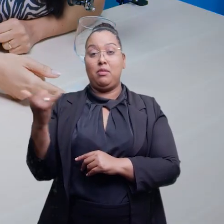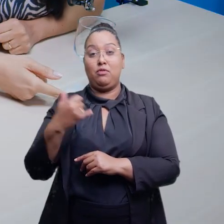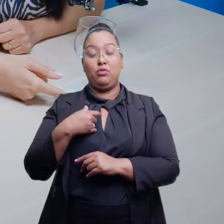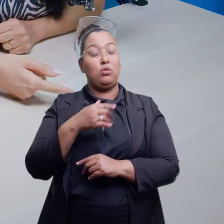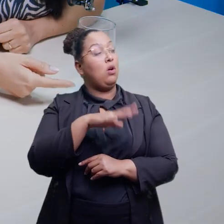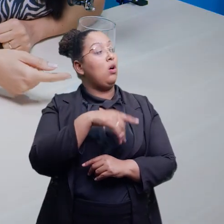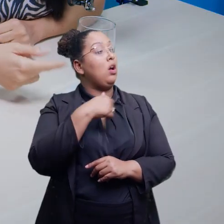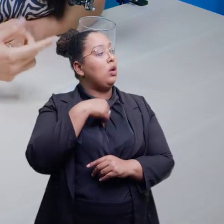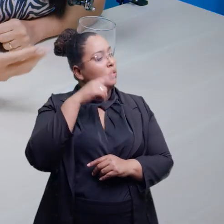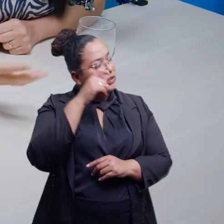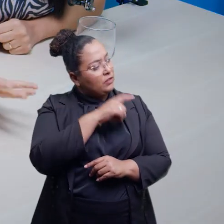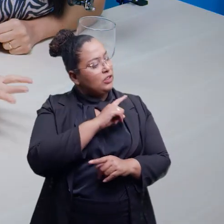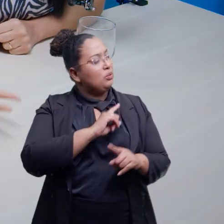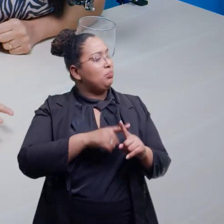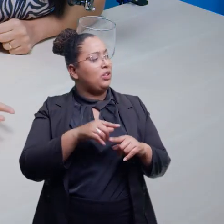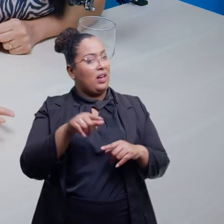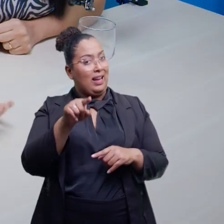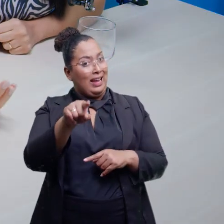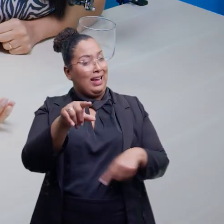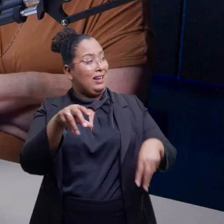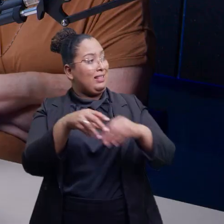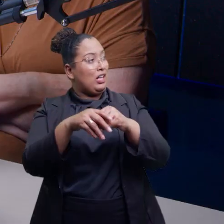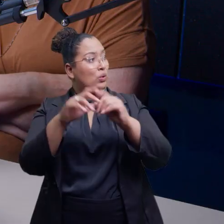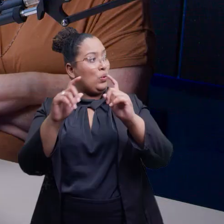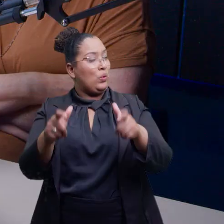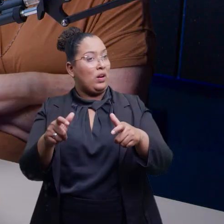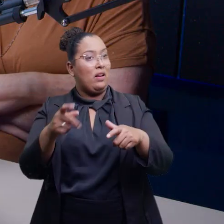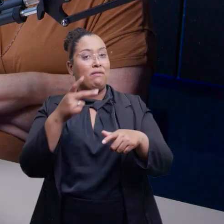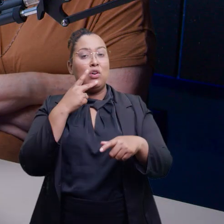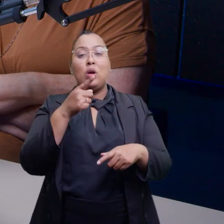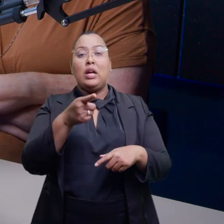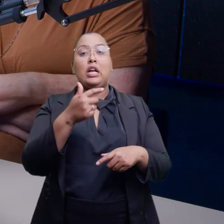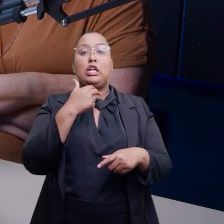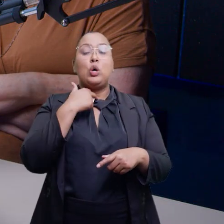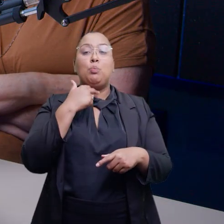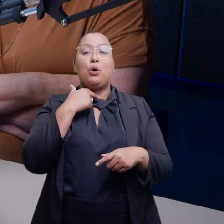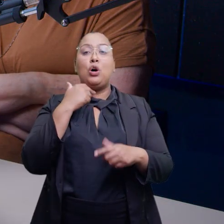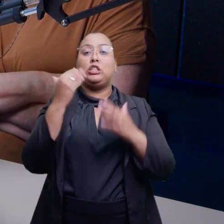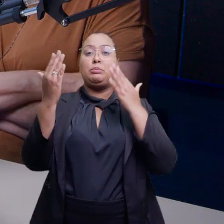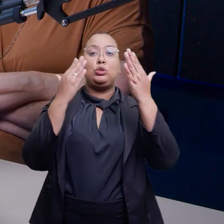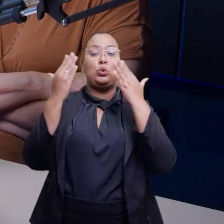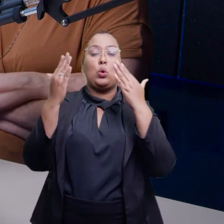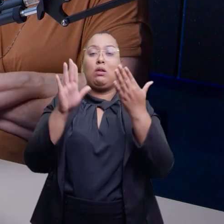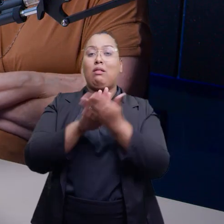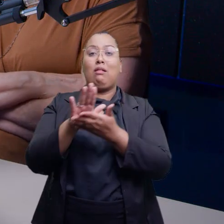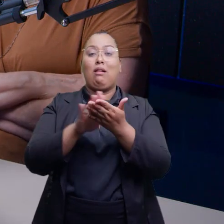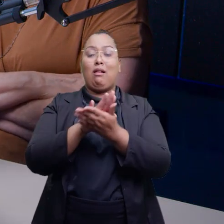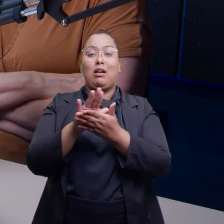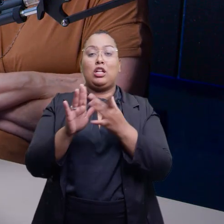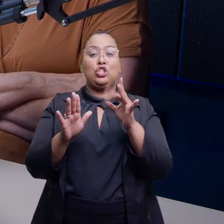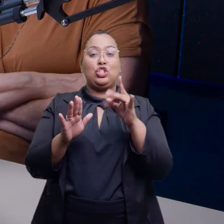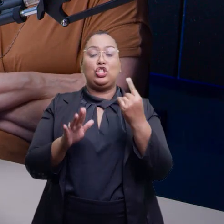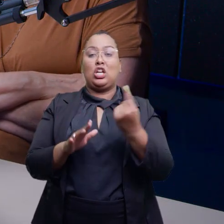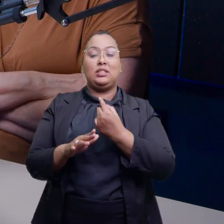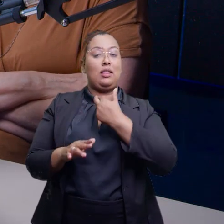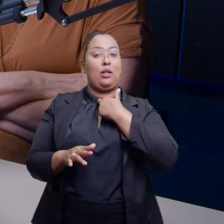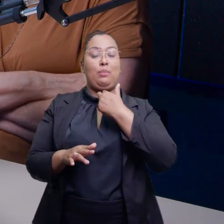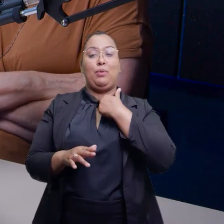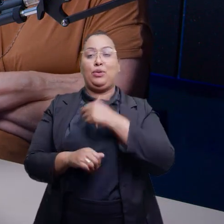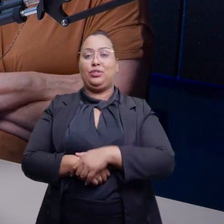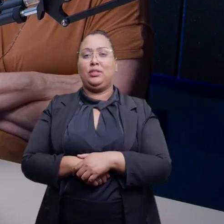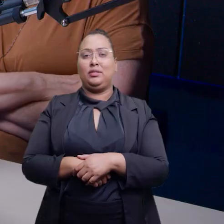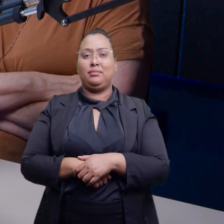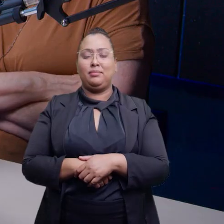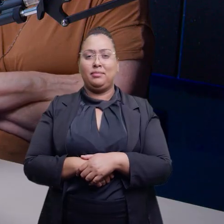com dificuldade porque o local onde ele está, eles não permitam que ele faça, por exemplo, um acompanhamento psicológico sozinho,